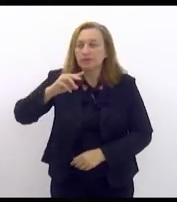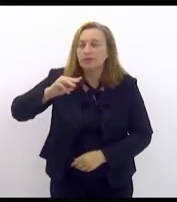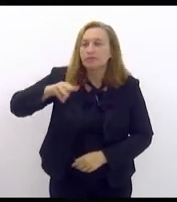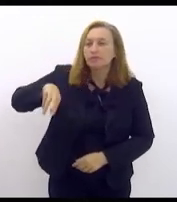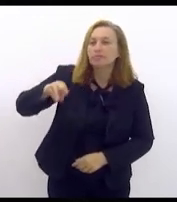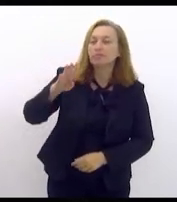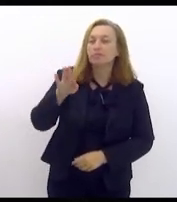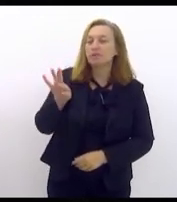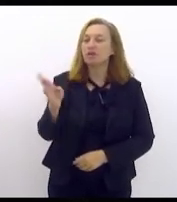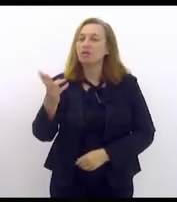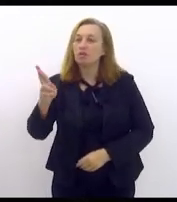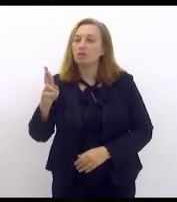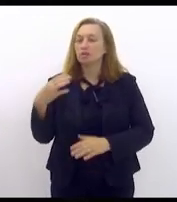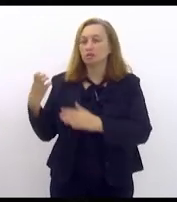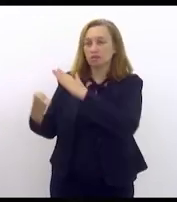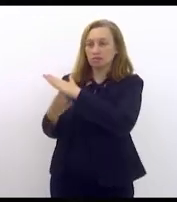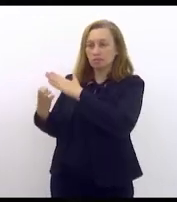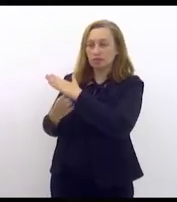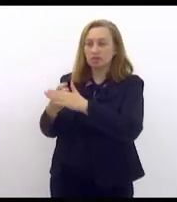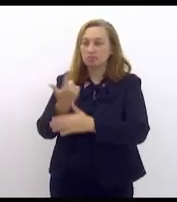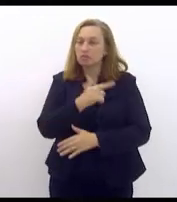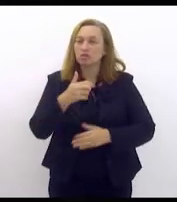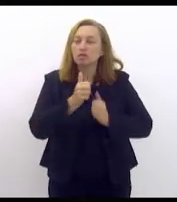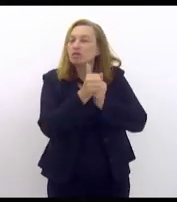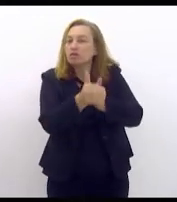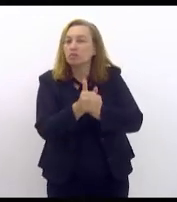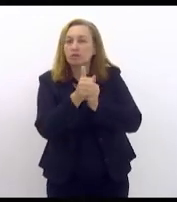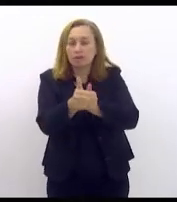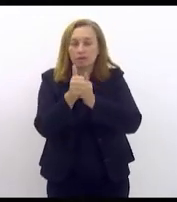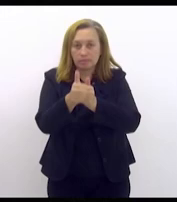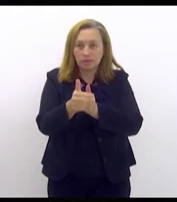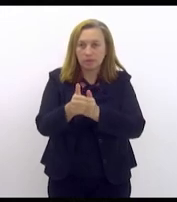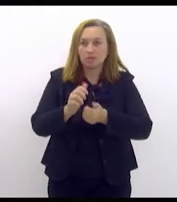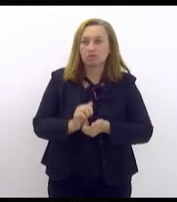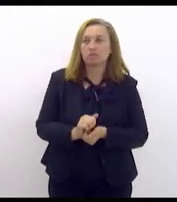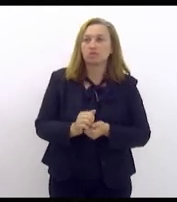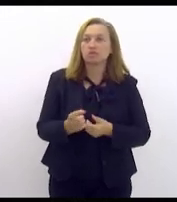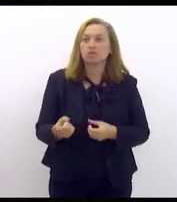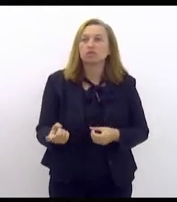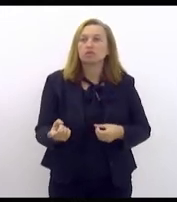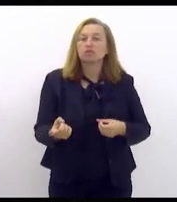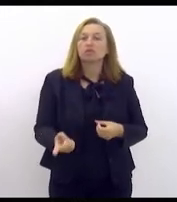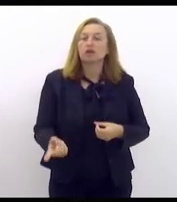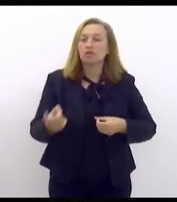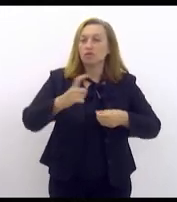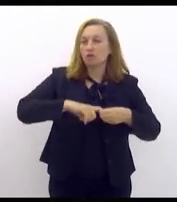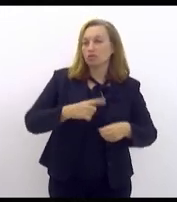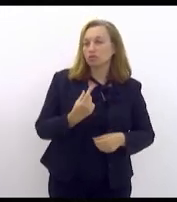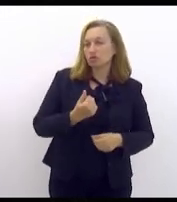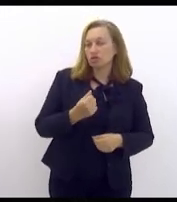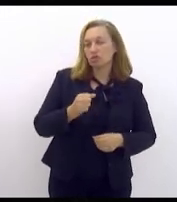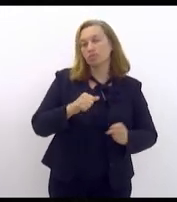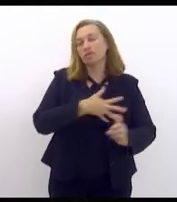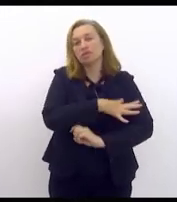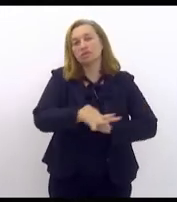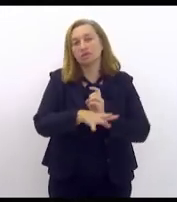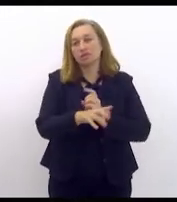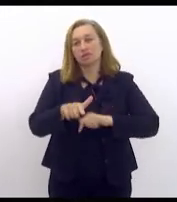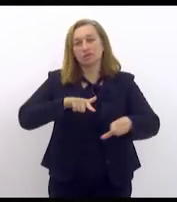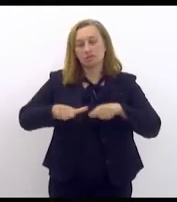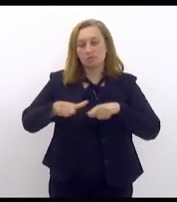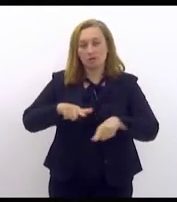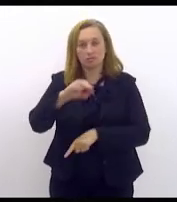sem necessariamente termos o acompanhamento apurado dos retornos à sociedade por meio da geração de emprego e